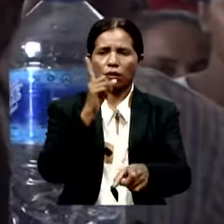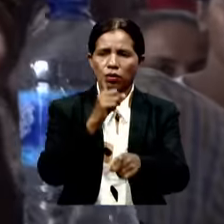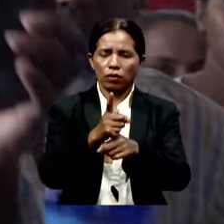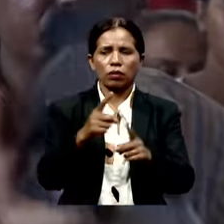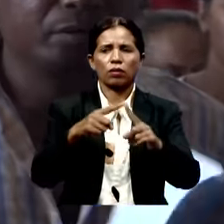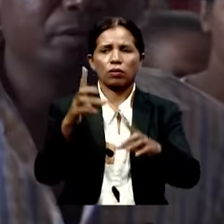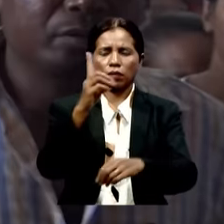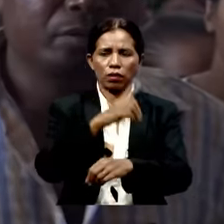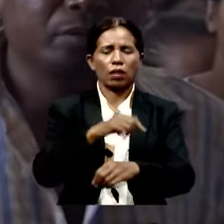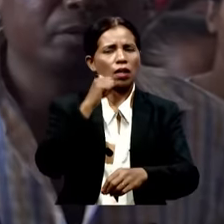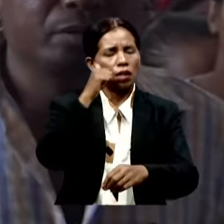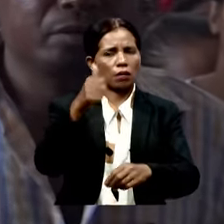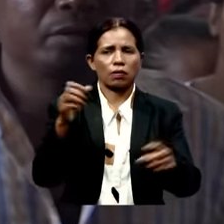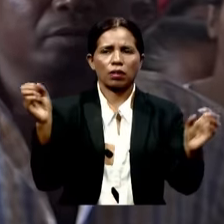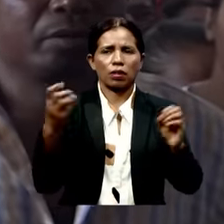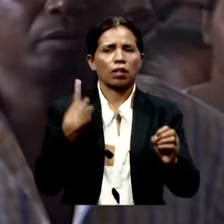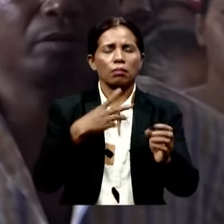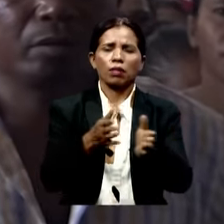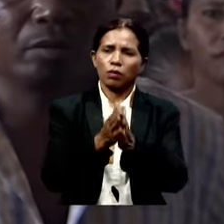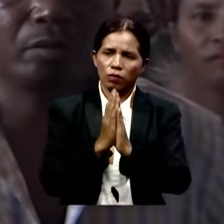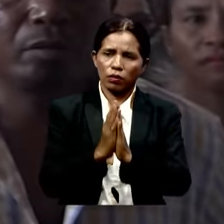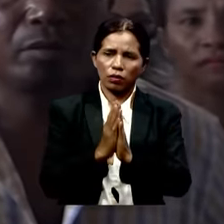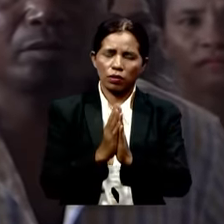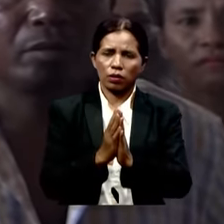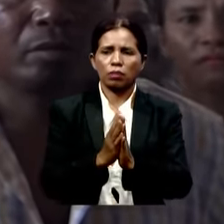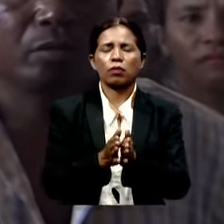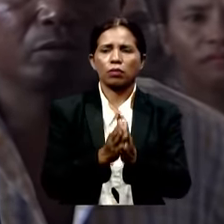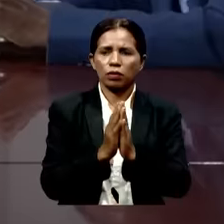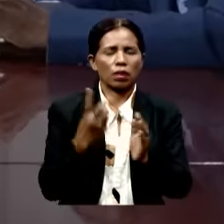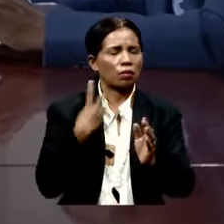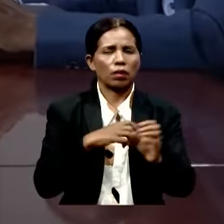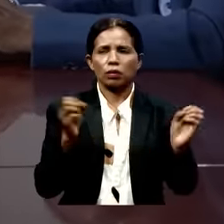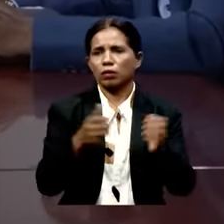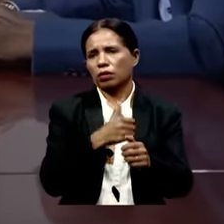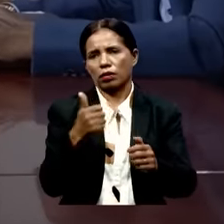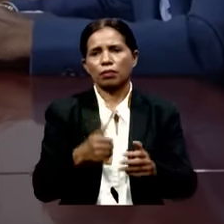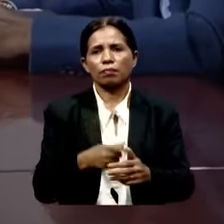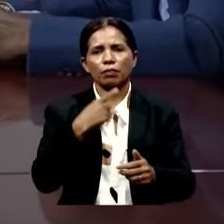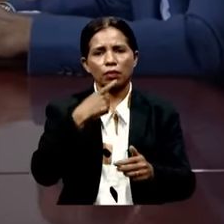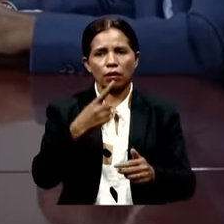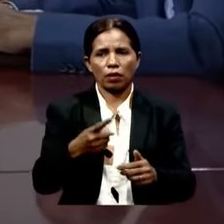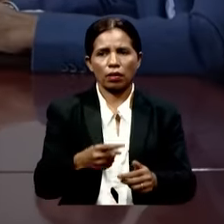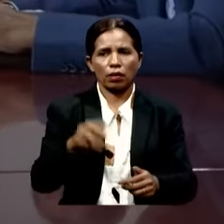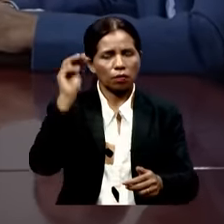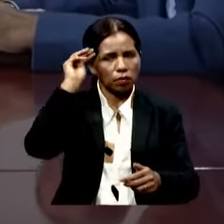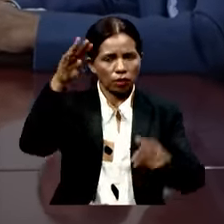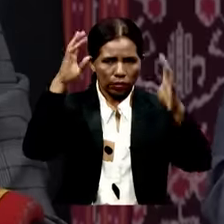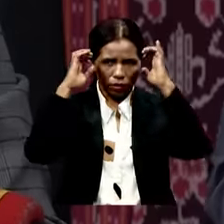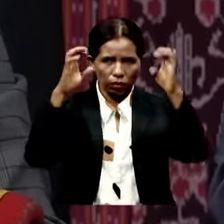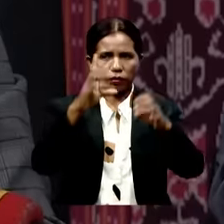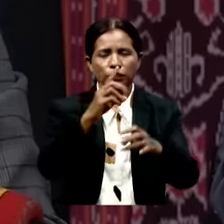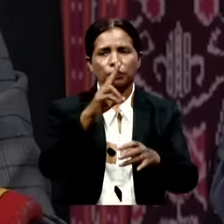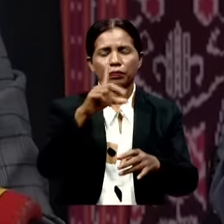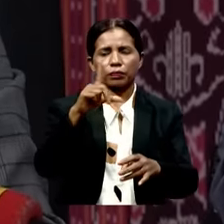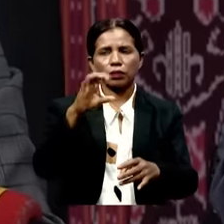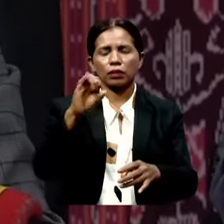oin ho aban la kontese nema ka ami mai izizi ami huculos de tirane ami la ustamba tsel ha tamba situação ne ministra educação Dulce de